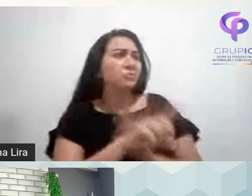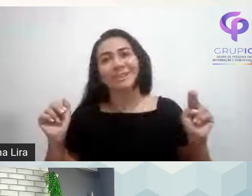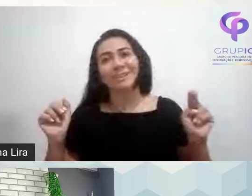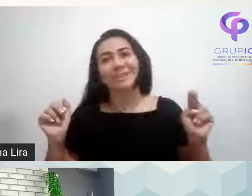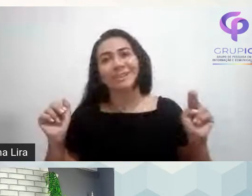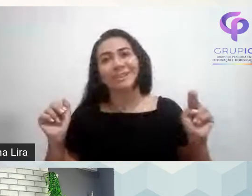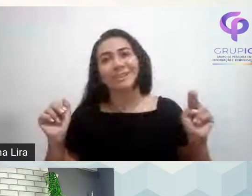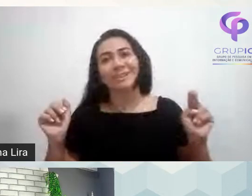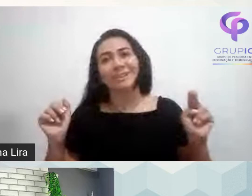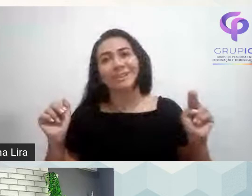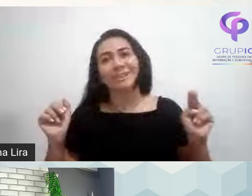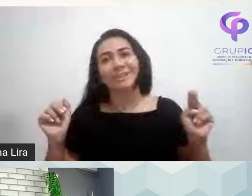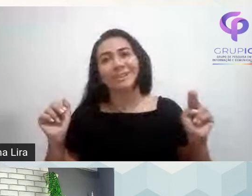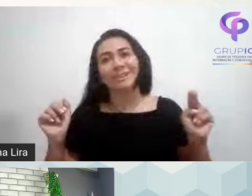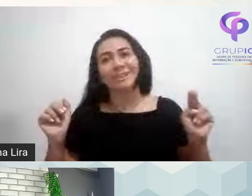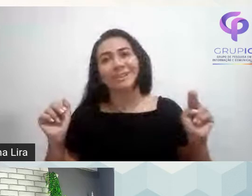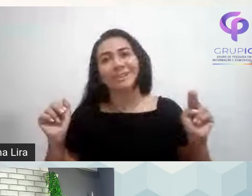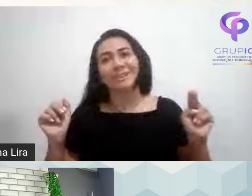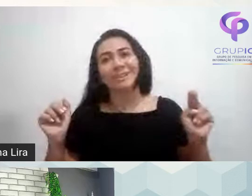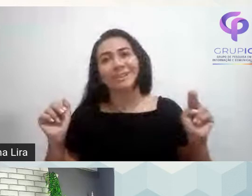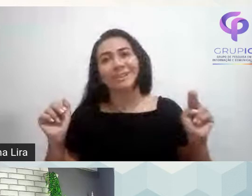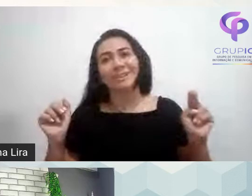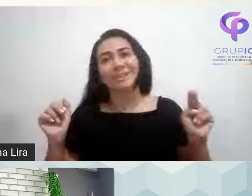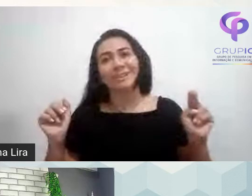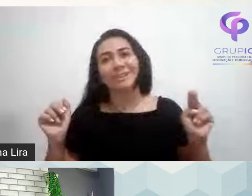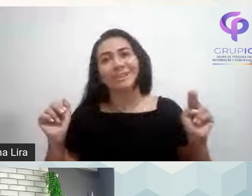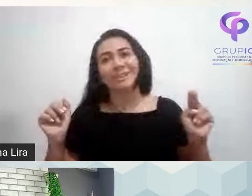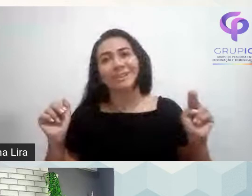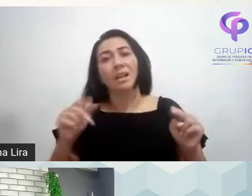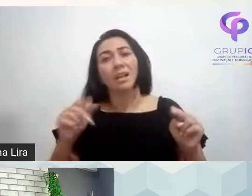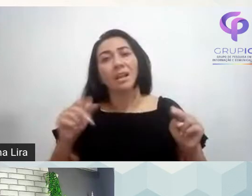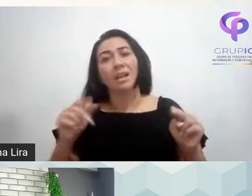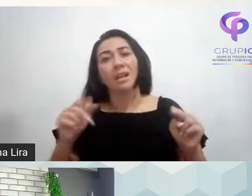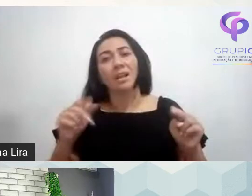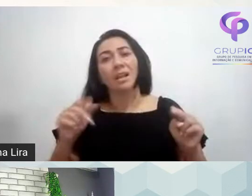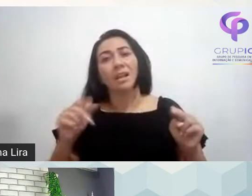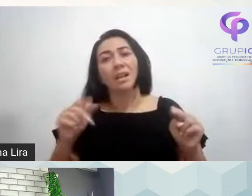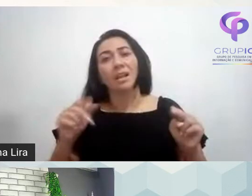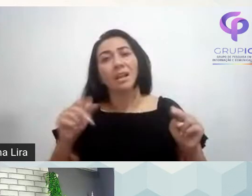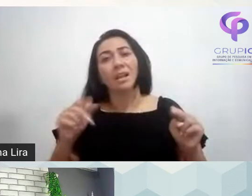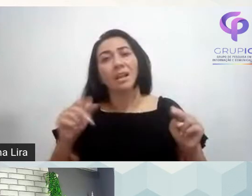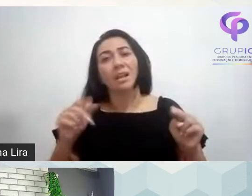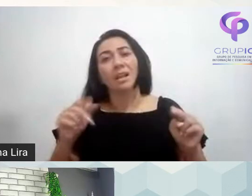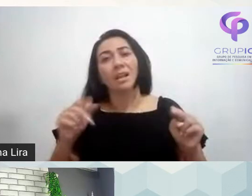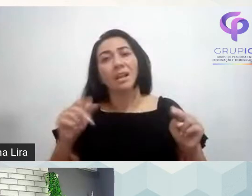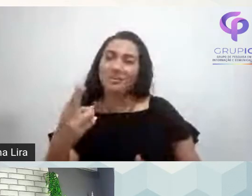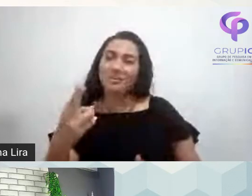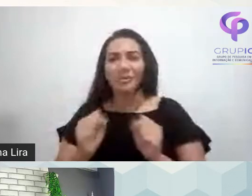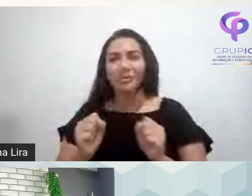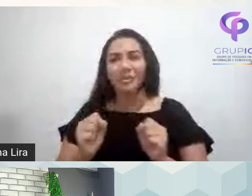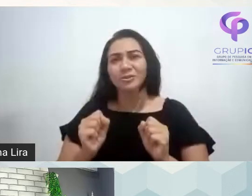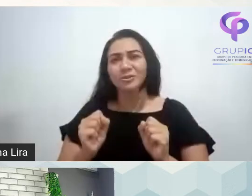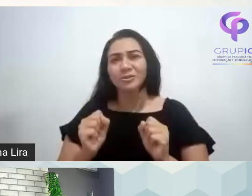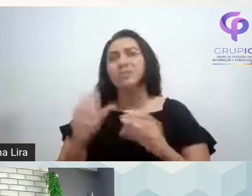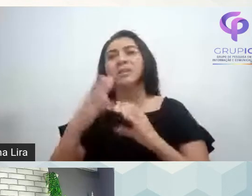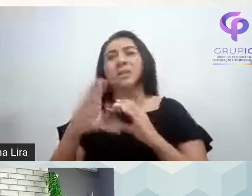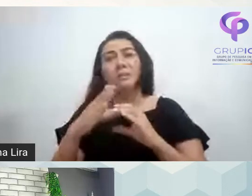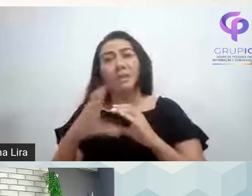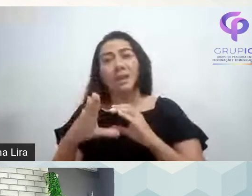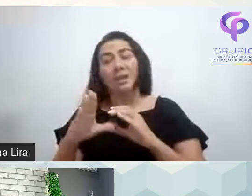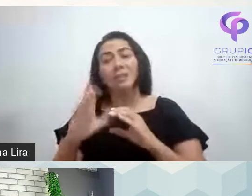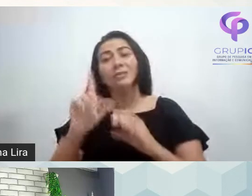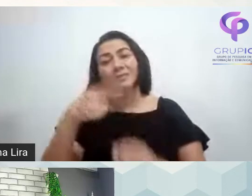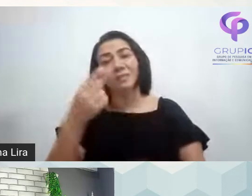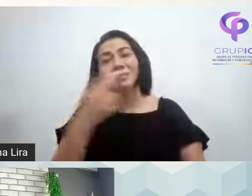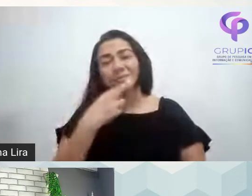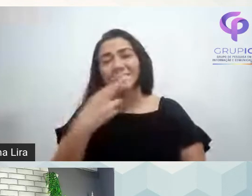possa pesquisar e em seguida, se quiser, pode me mandar um e-mail que eu posso responder com maior propriedade, posso dizer assim. Porque,